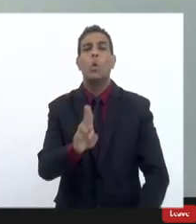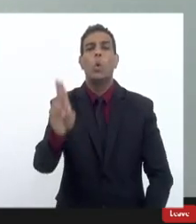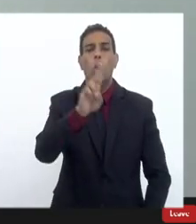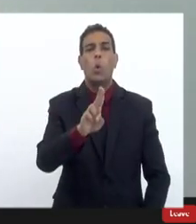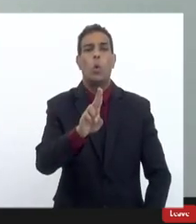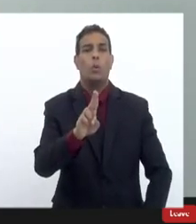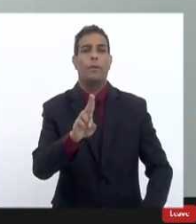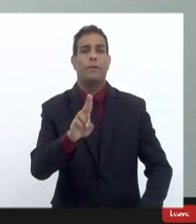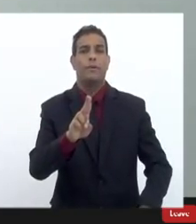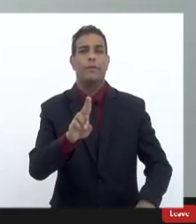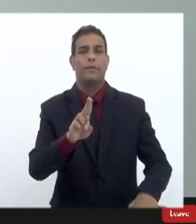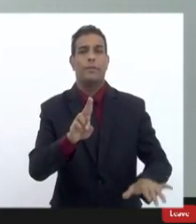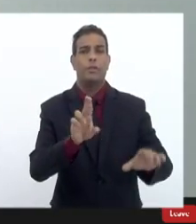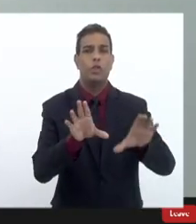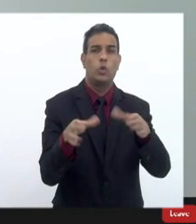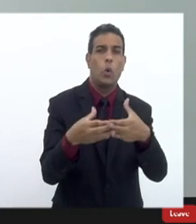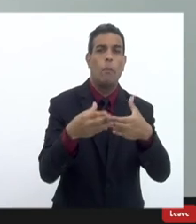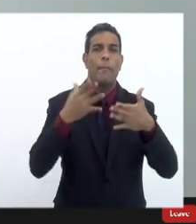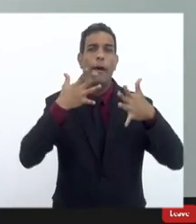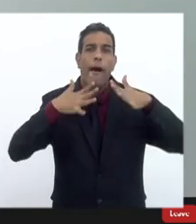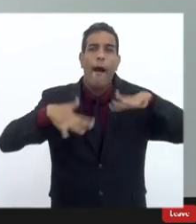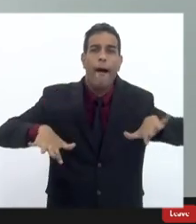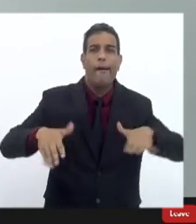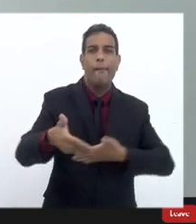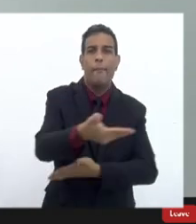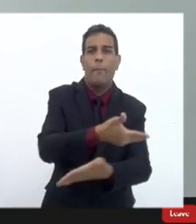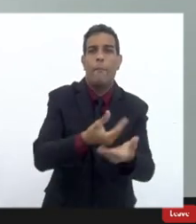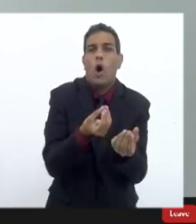criança e adolescente, que vê um colega e já quer interagir com ele.